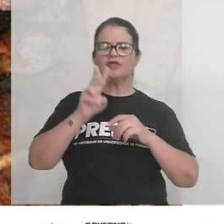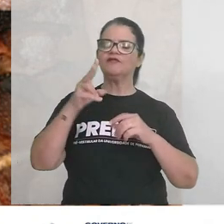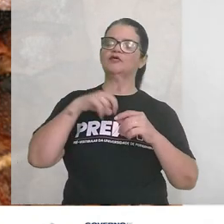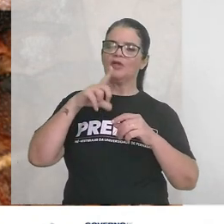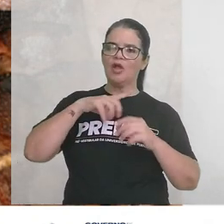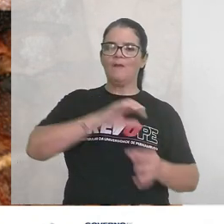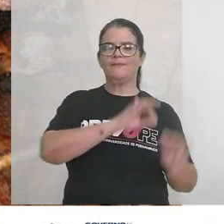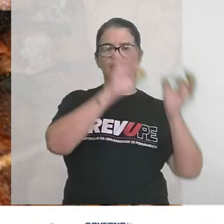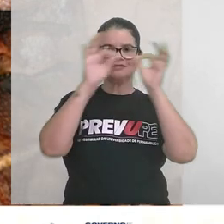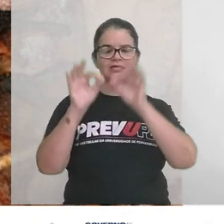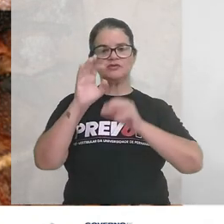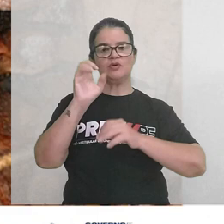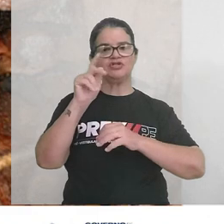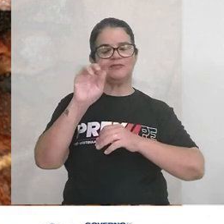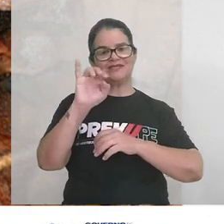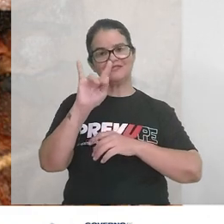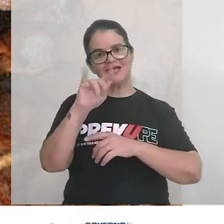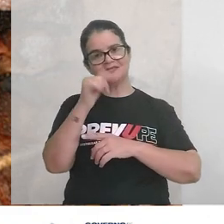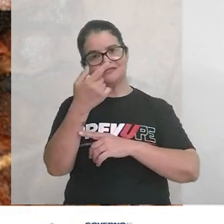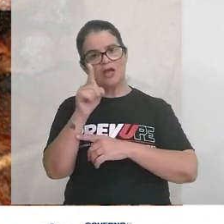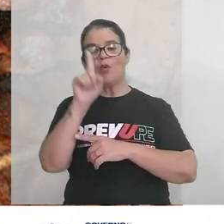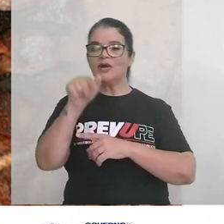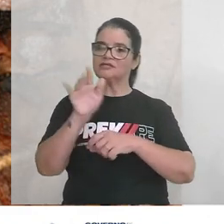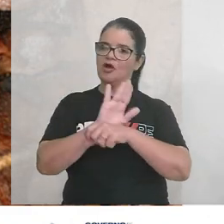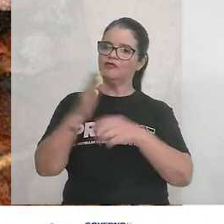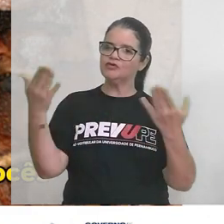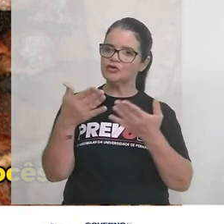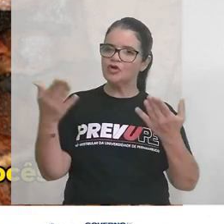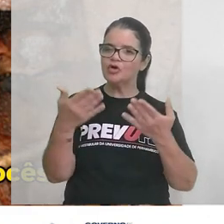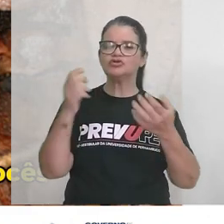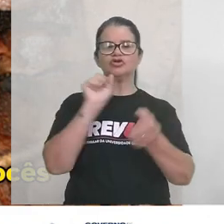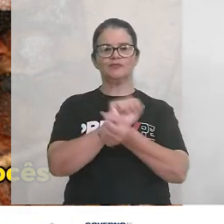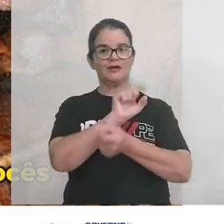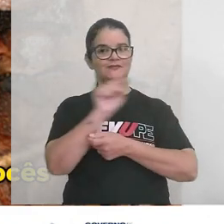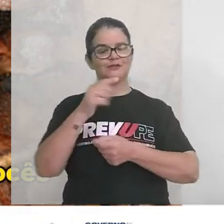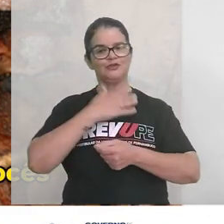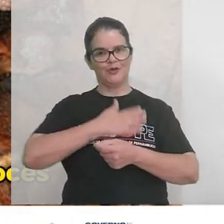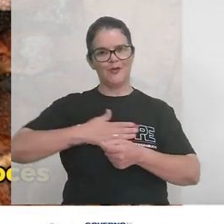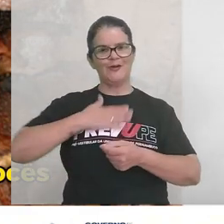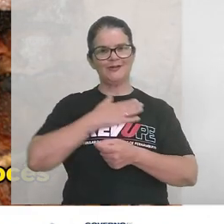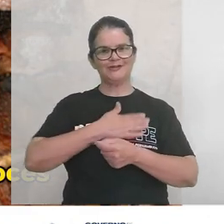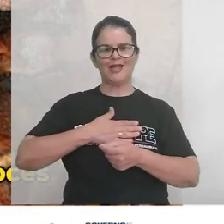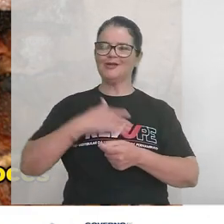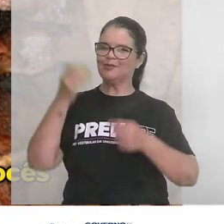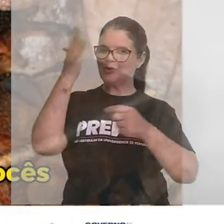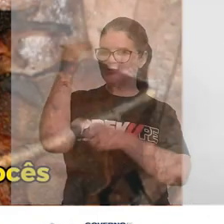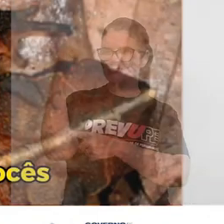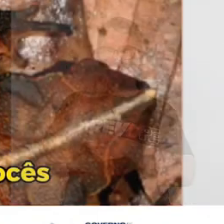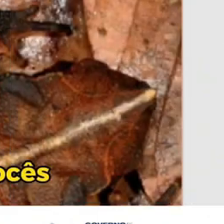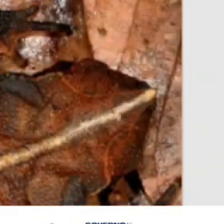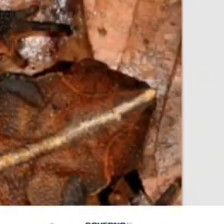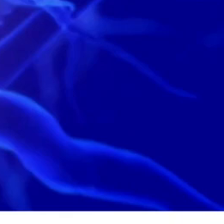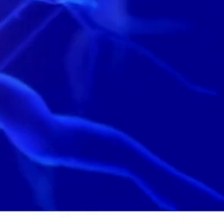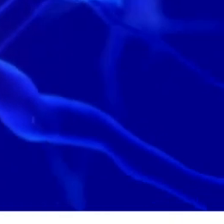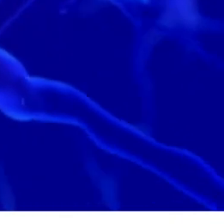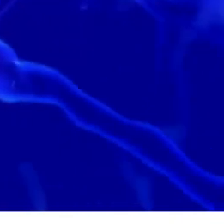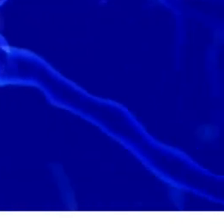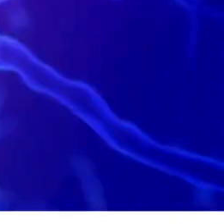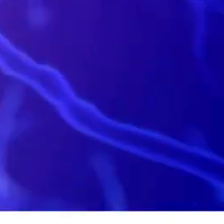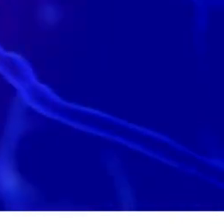chamado especiação Então esse é o vídeo de hoje Pessoal espero que vocês tenham gostado e sucesso para